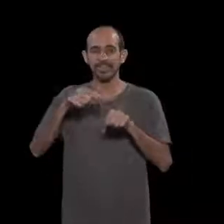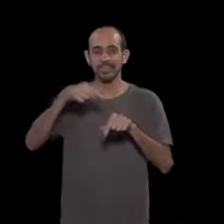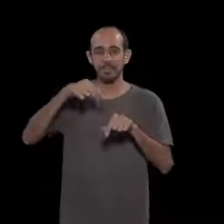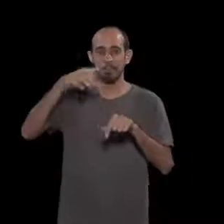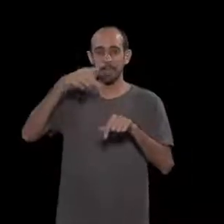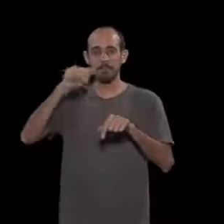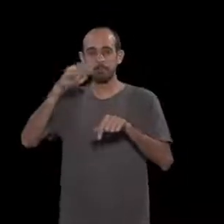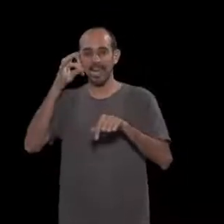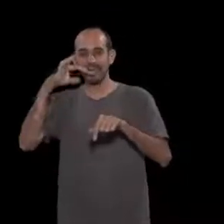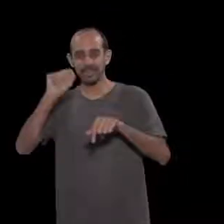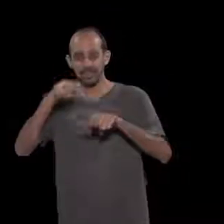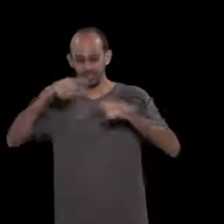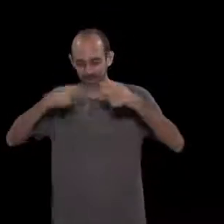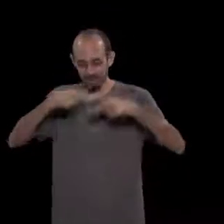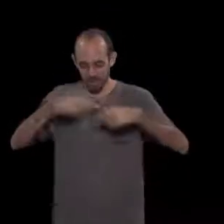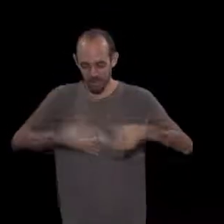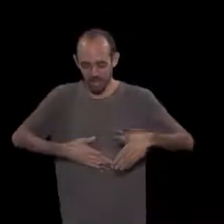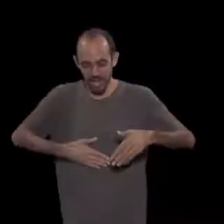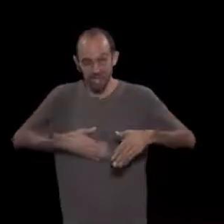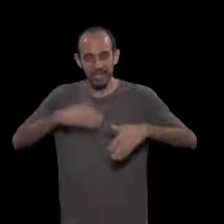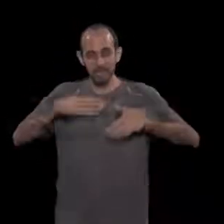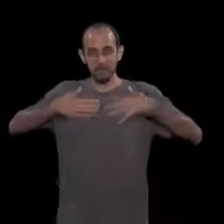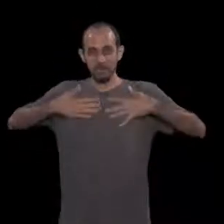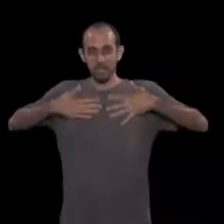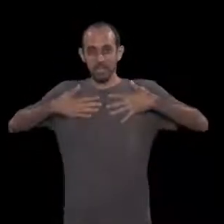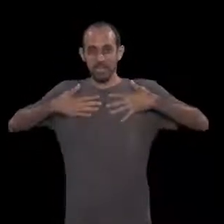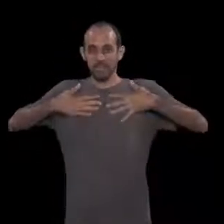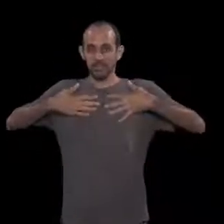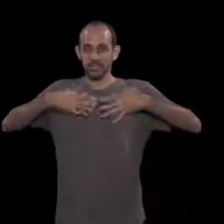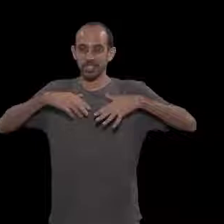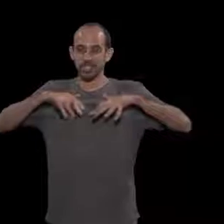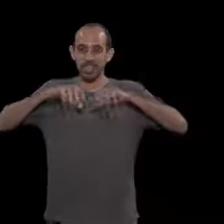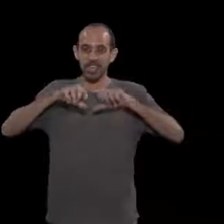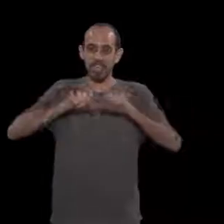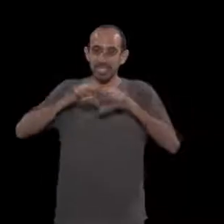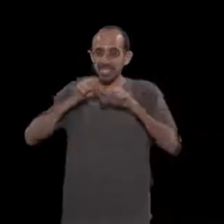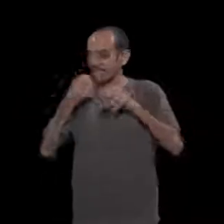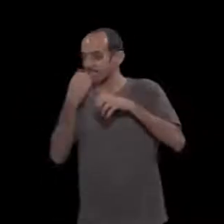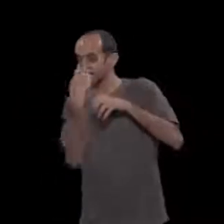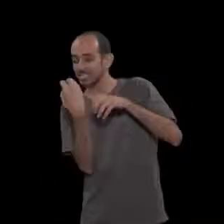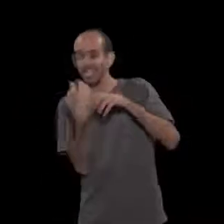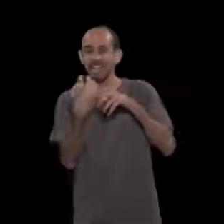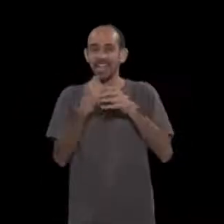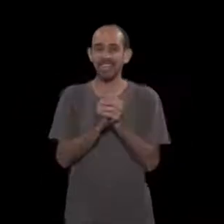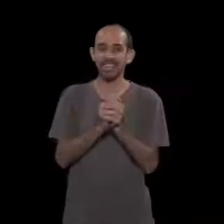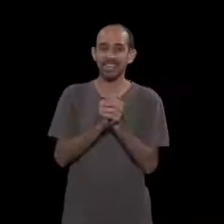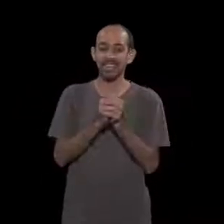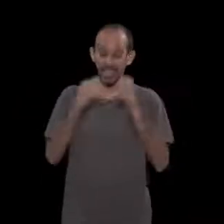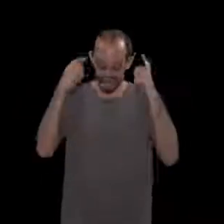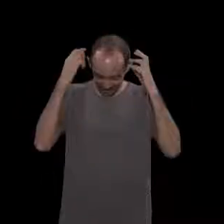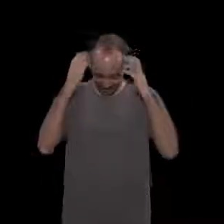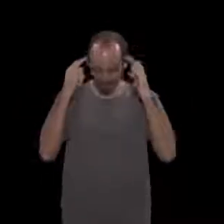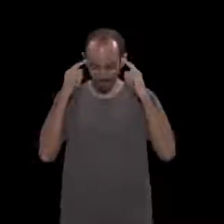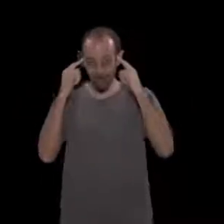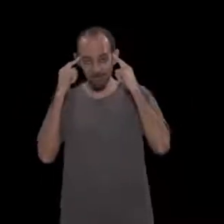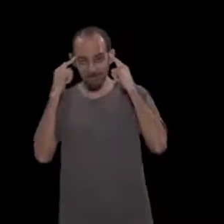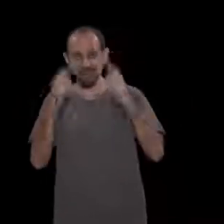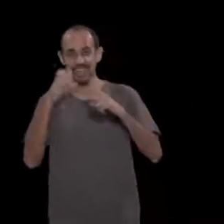também. E depois a barriga. E o peito. E as patas dianteiras. Até que o cachorro começou a devorar a própria